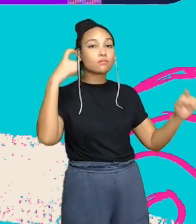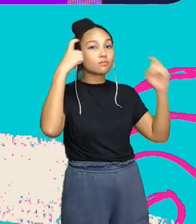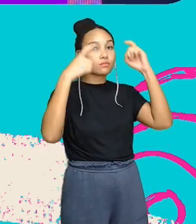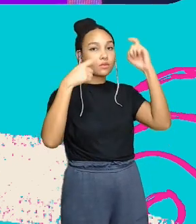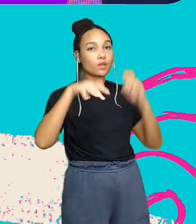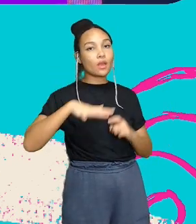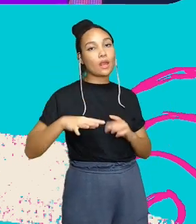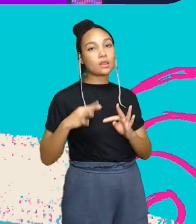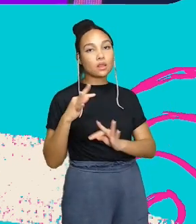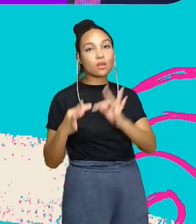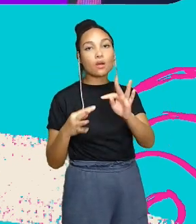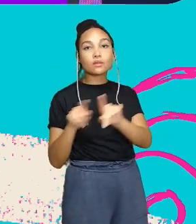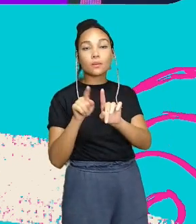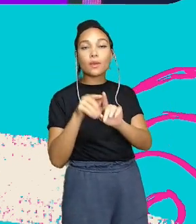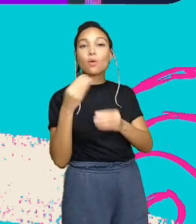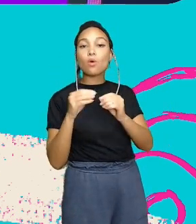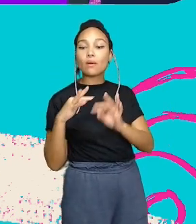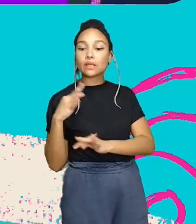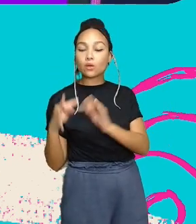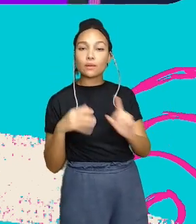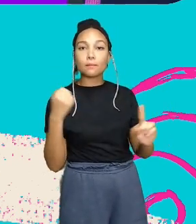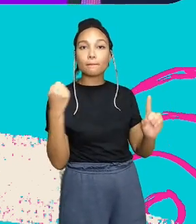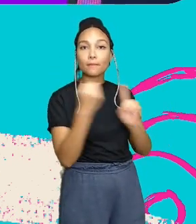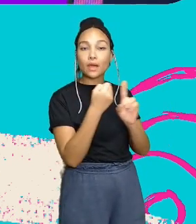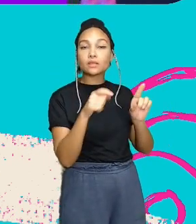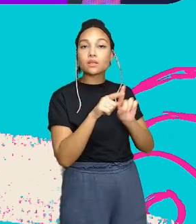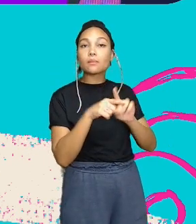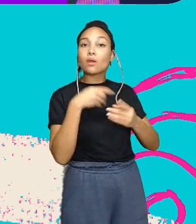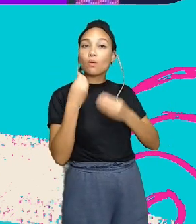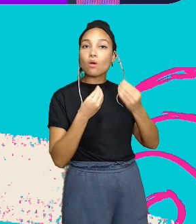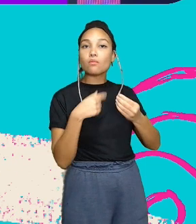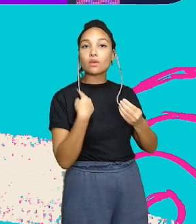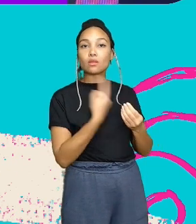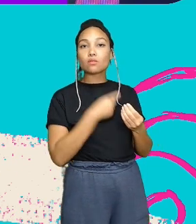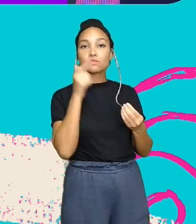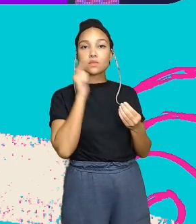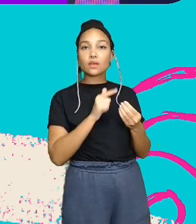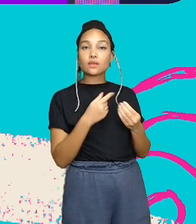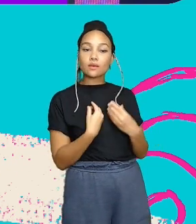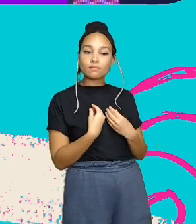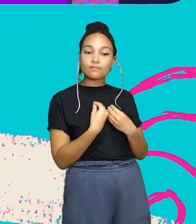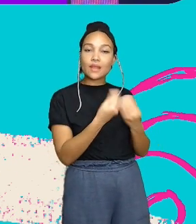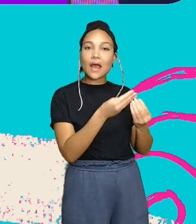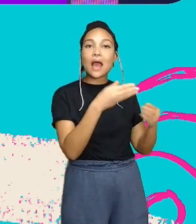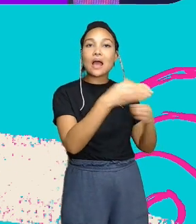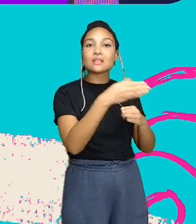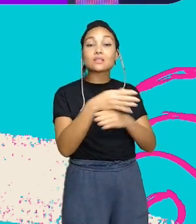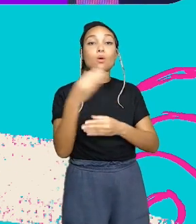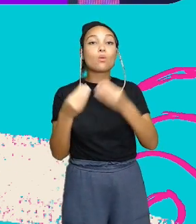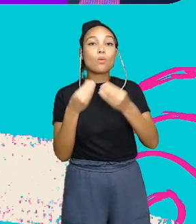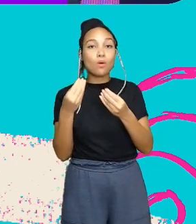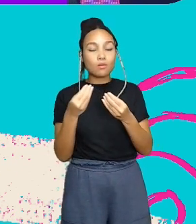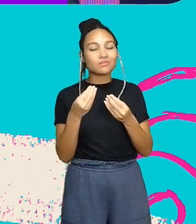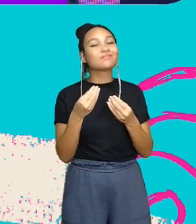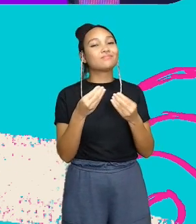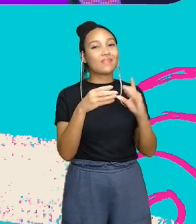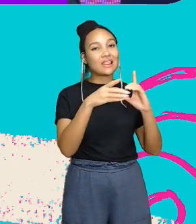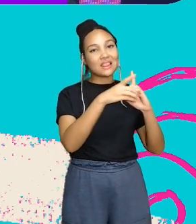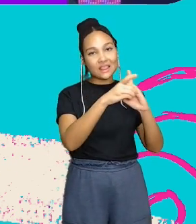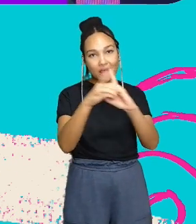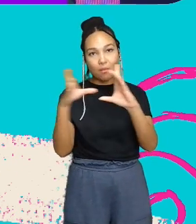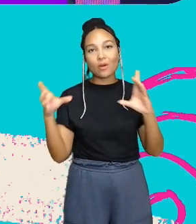e com o impacto da tecnologia e como a gente passa a oferecer esse acesso de uma forma mais democrática.